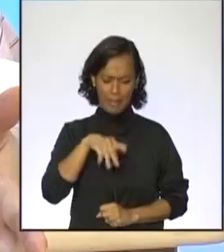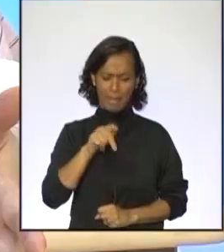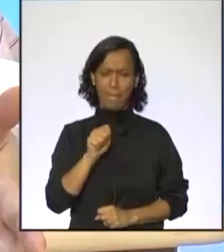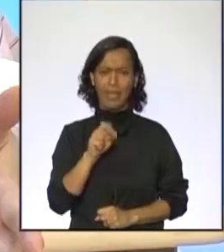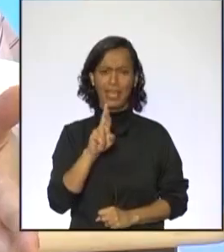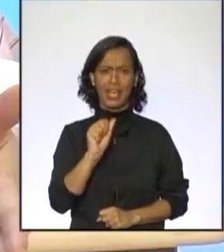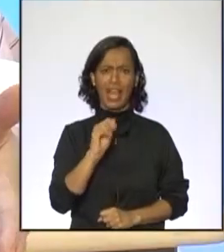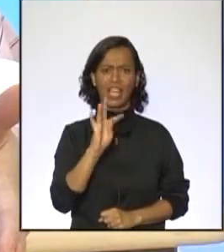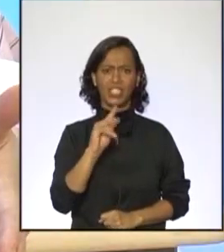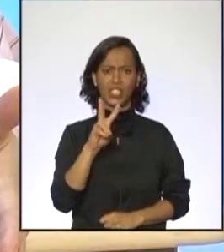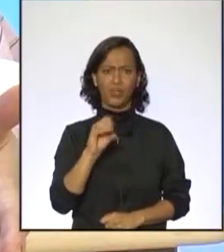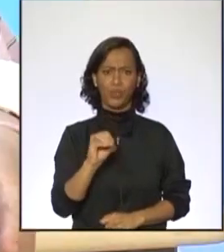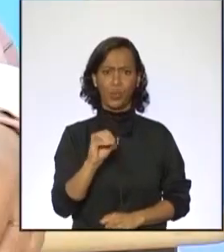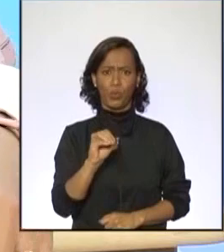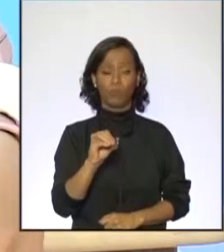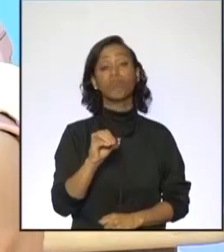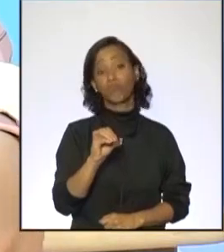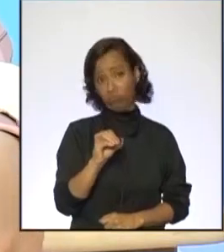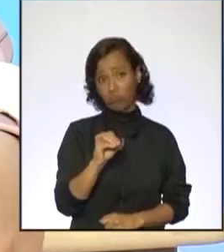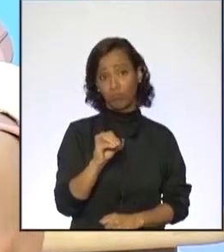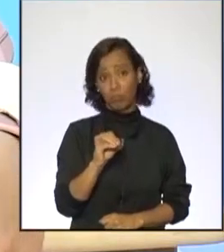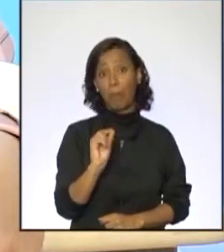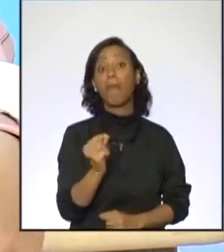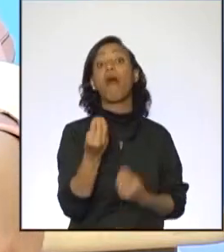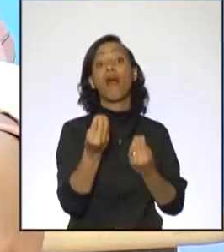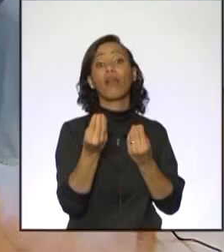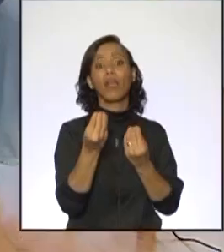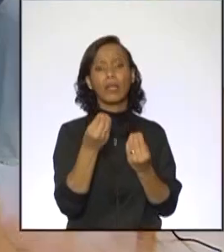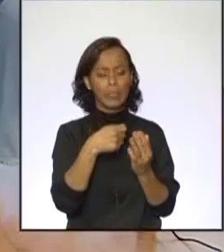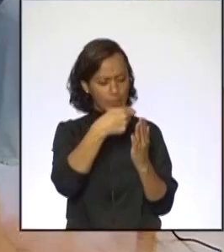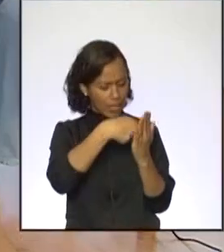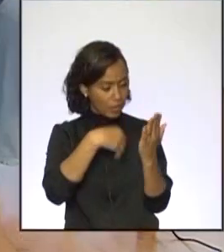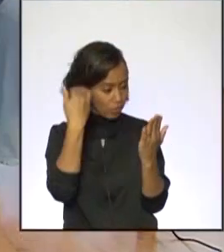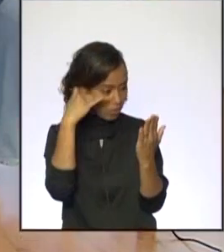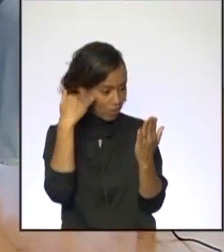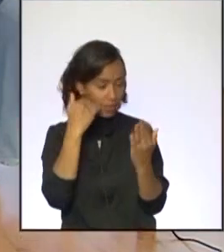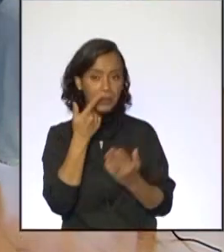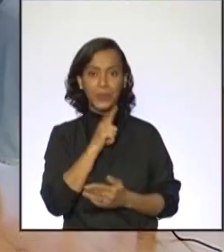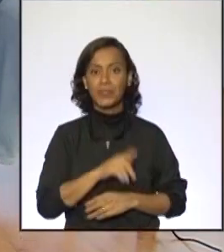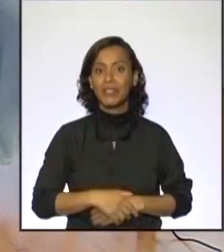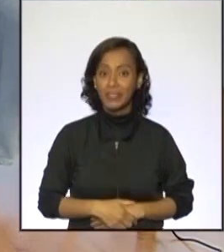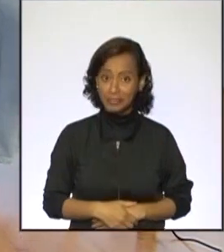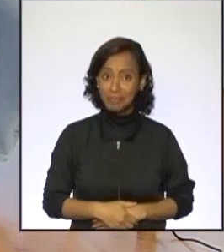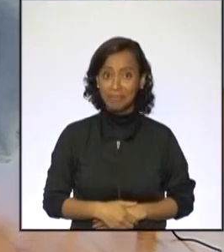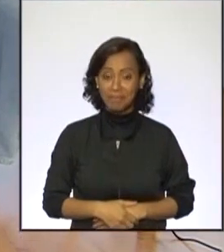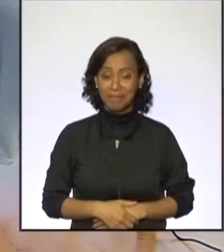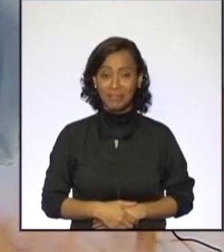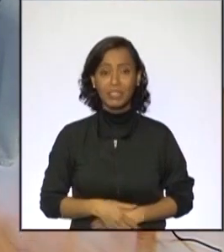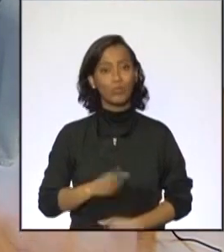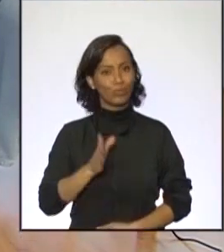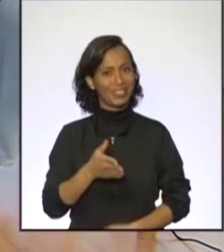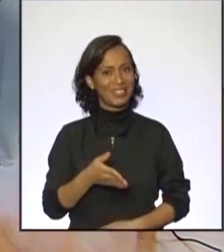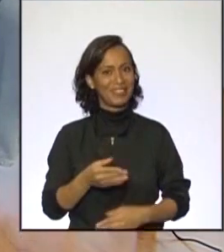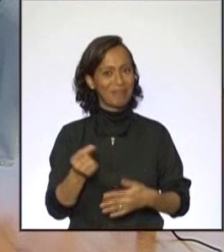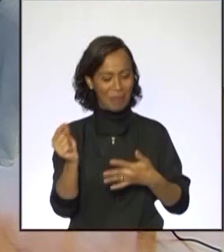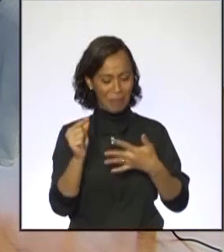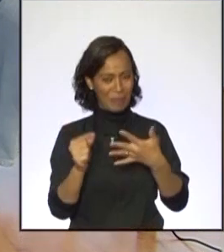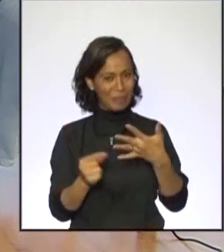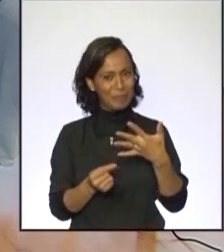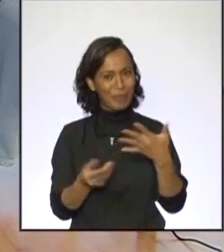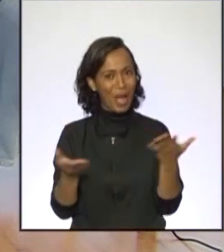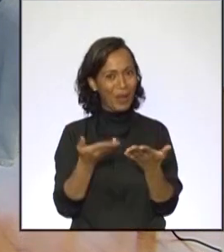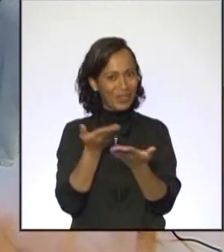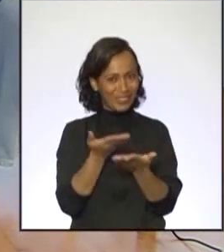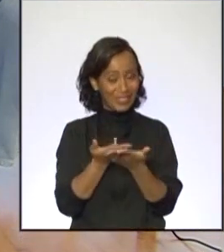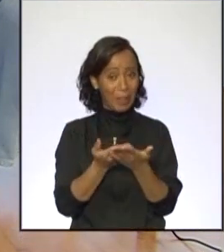para o entendimento do texto, Sim, né? certinho. Então, tudo isso foi visto. Agora, claro que muita coisa a mais